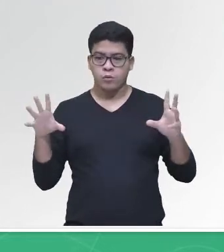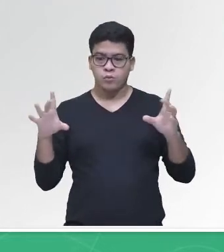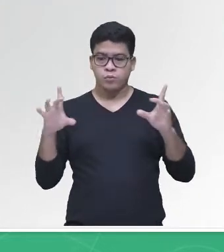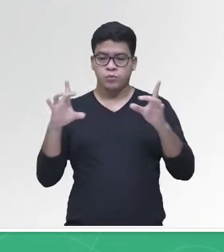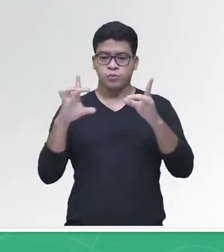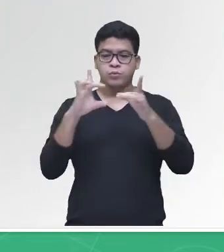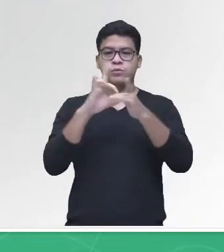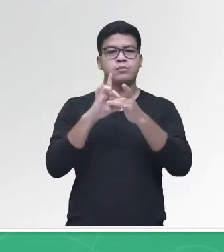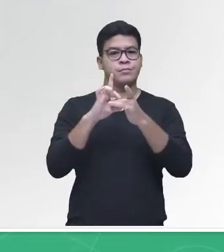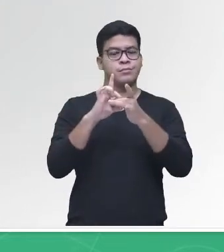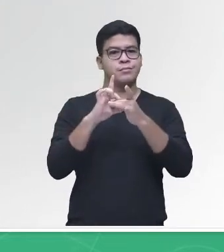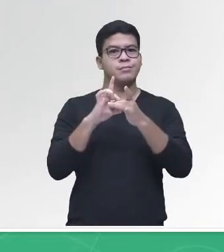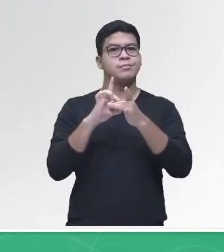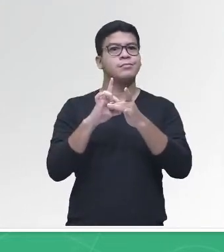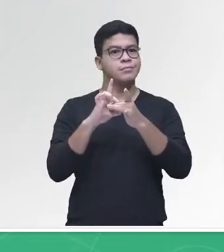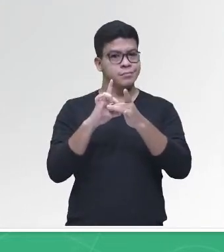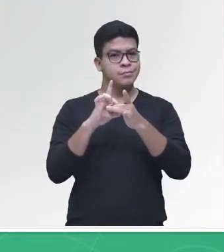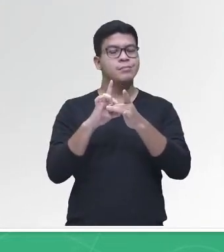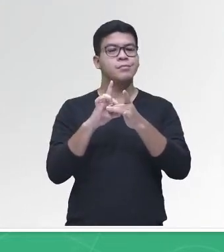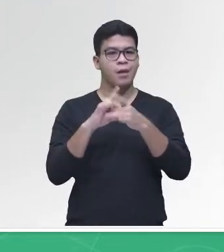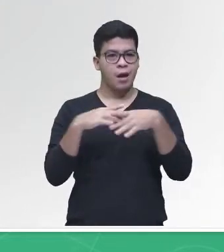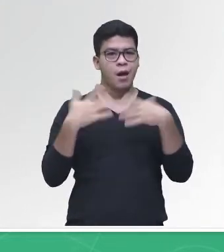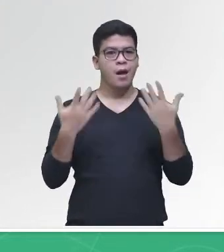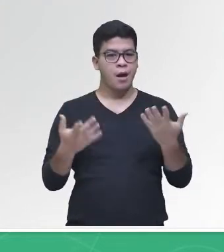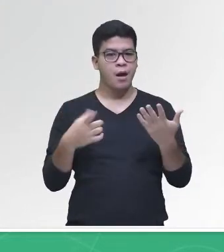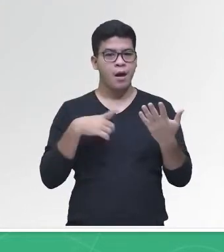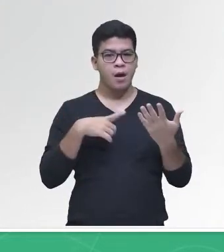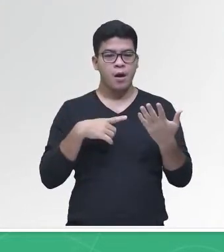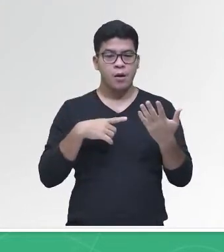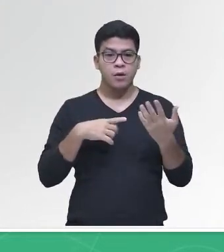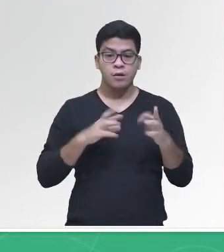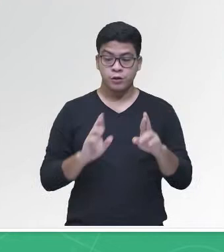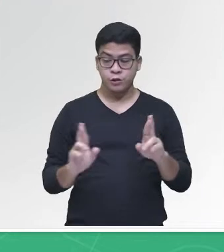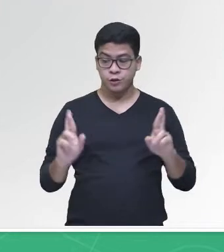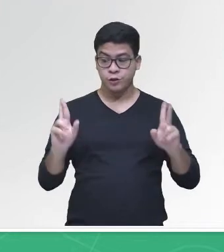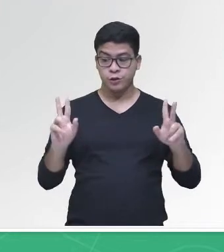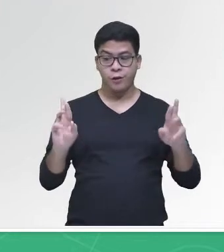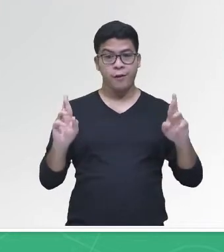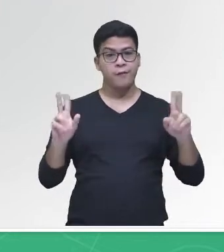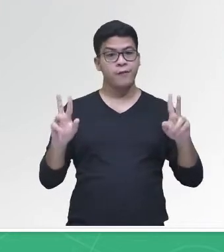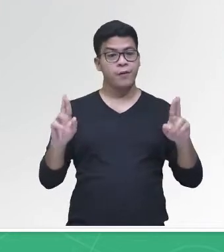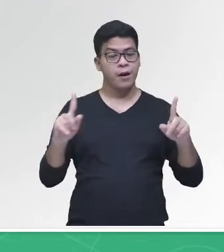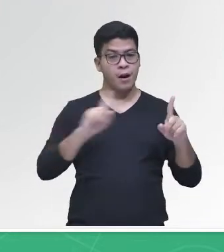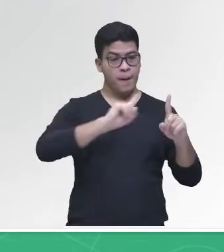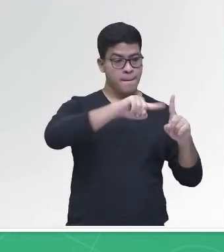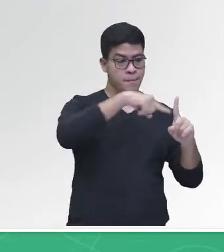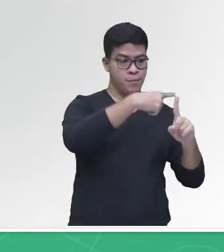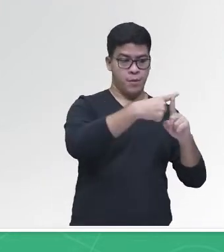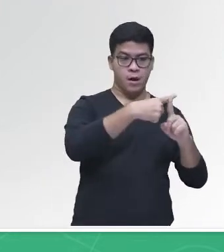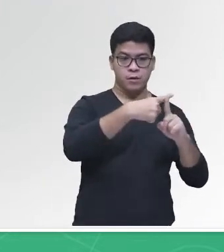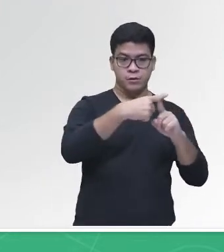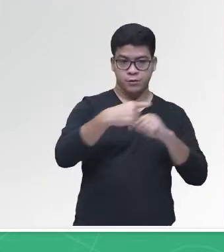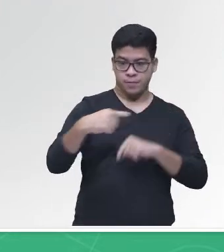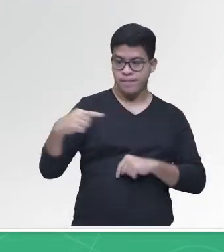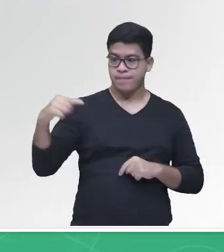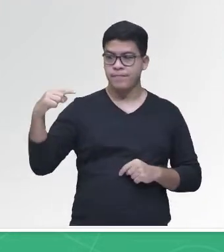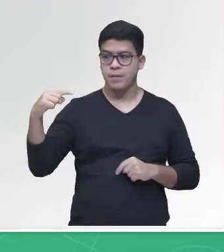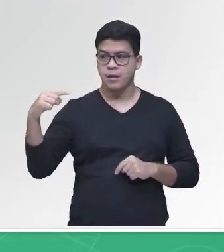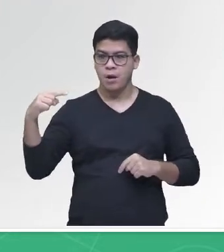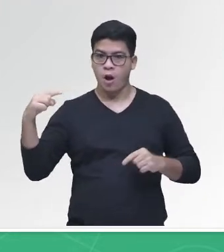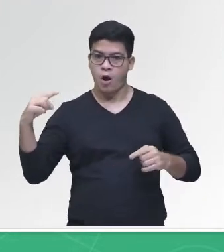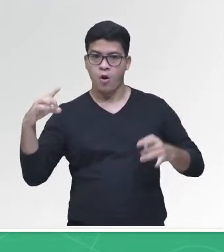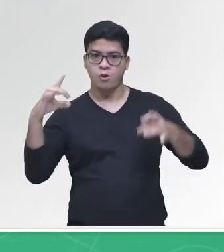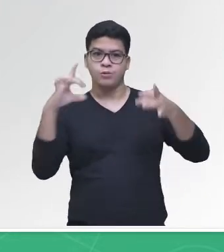atração. Por quê? Eles terão cargas, o quê? Cargas elétricas de sinais diferentes. Então, eu vou